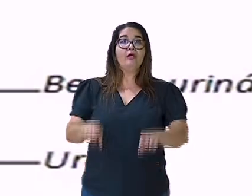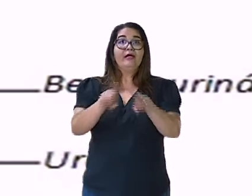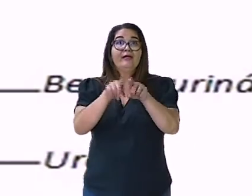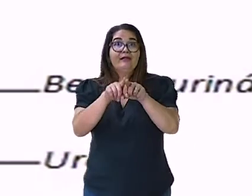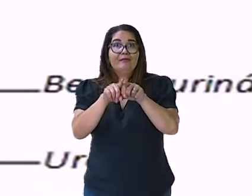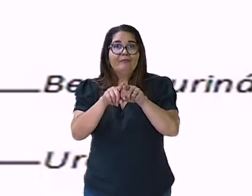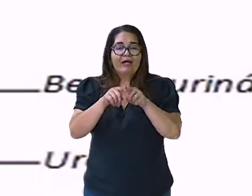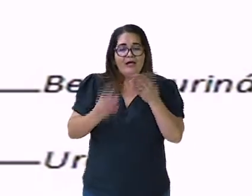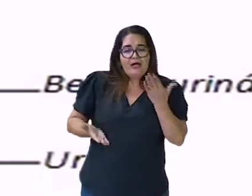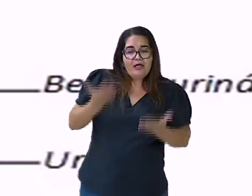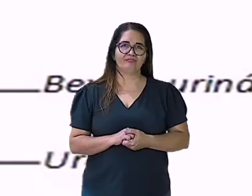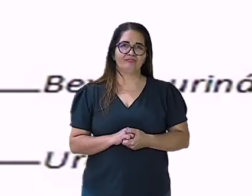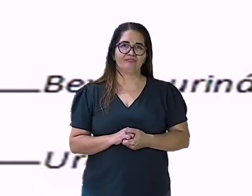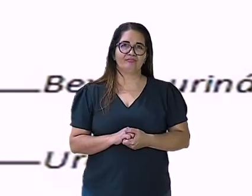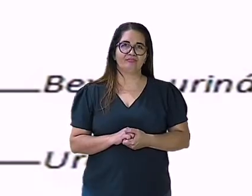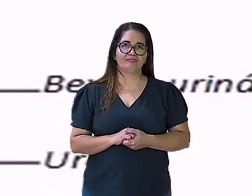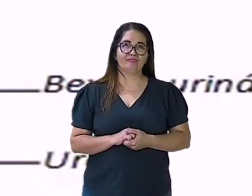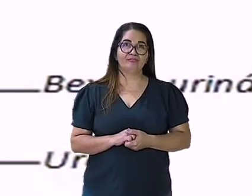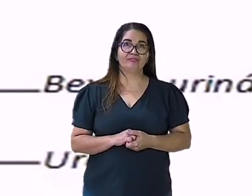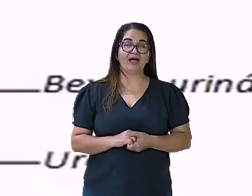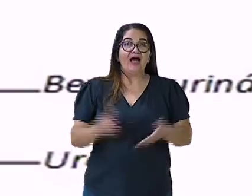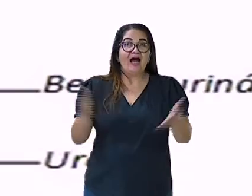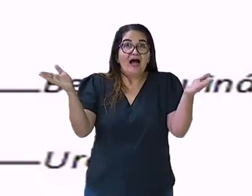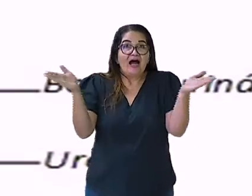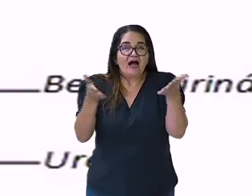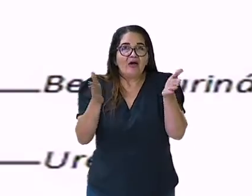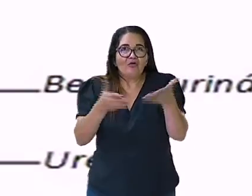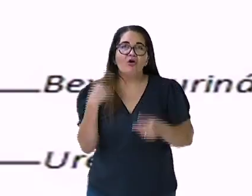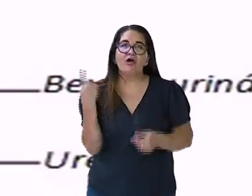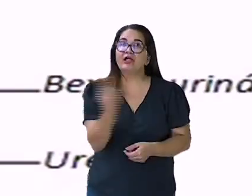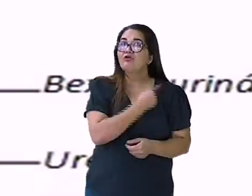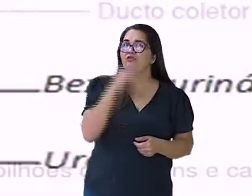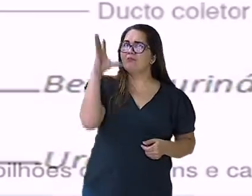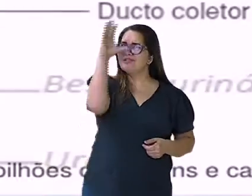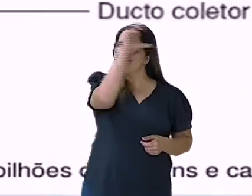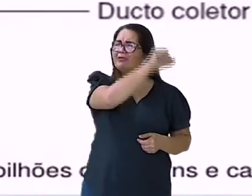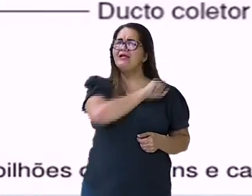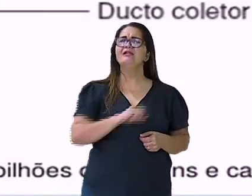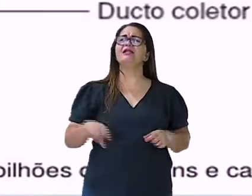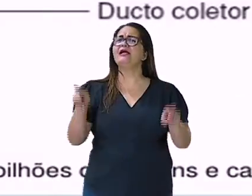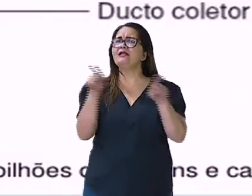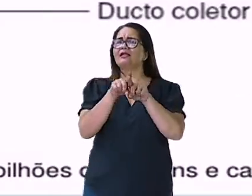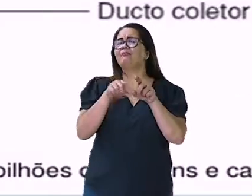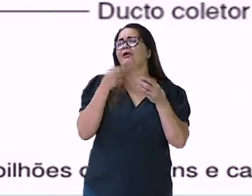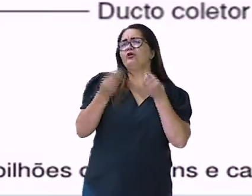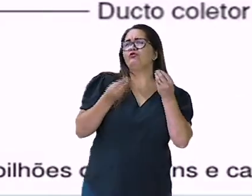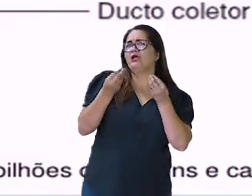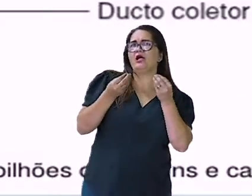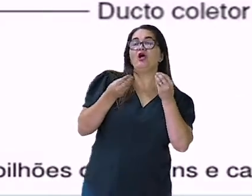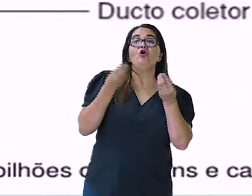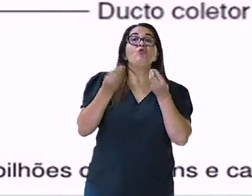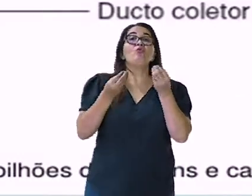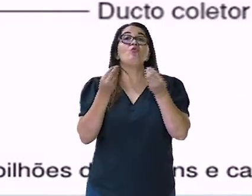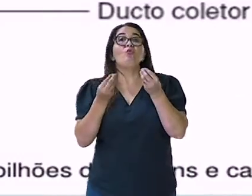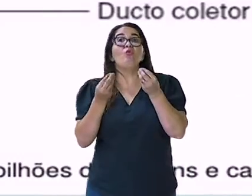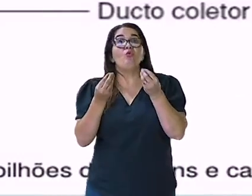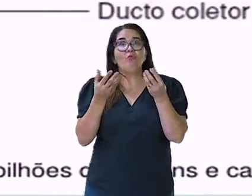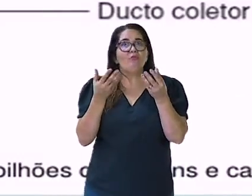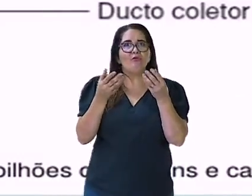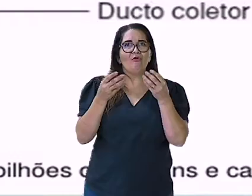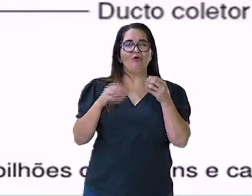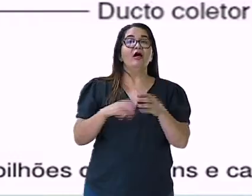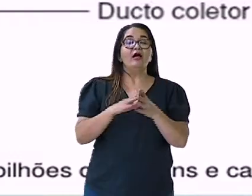trazendo um equilíbrio. E aí? Agora a gente vai falar um pouquinho sobre a anatomia dos